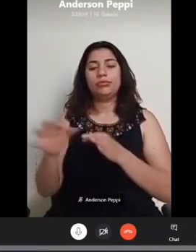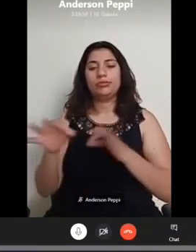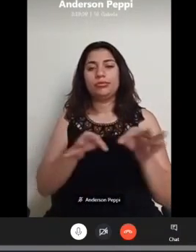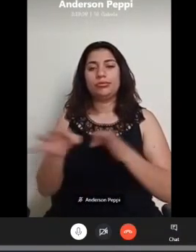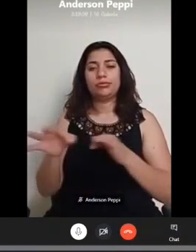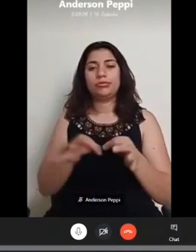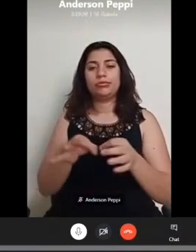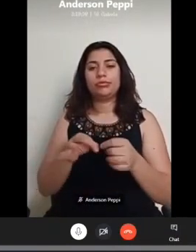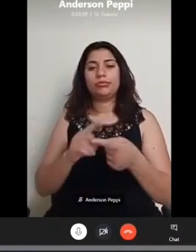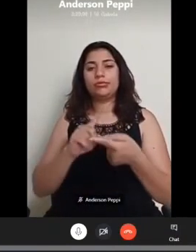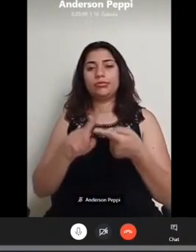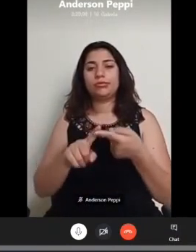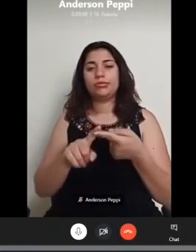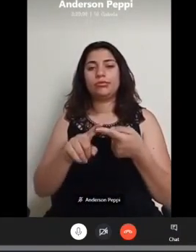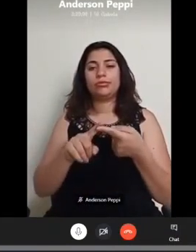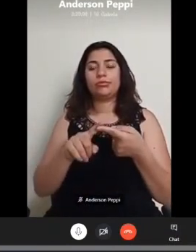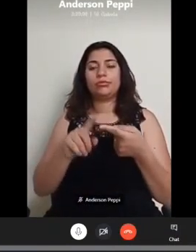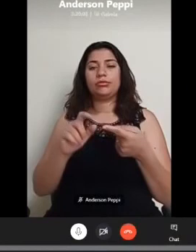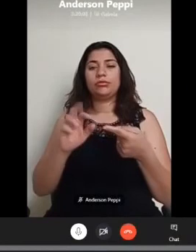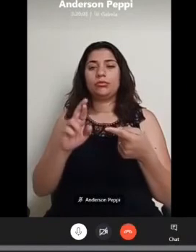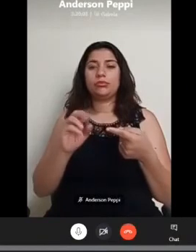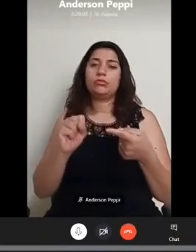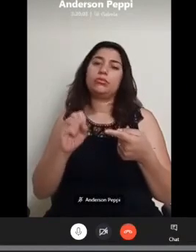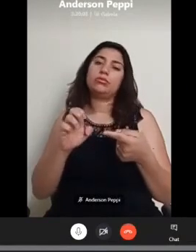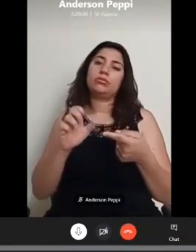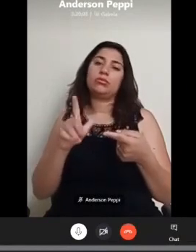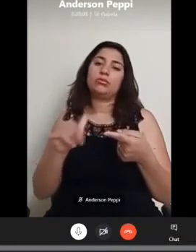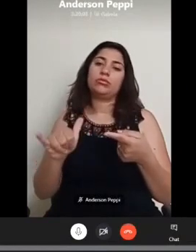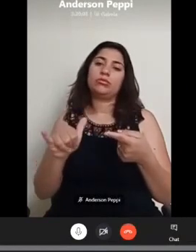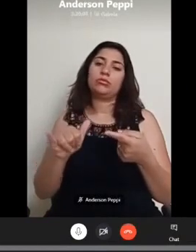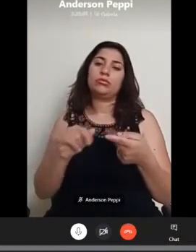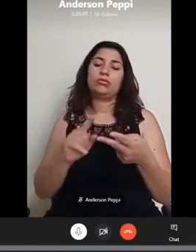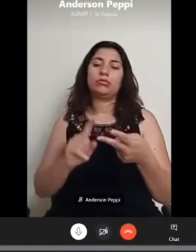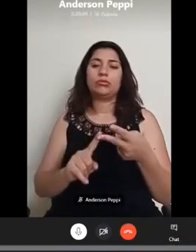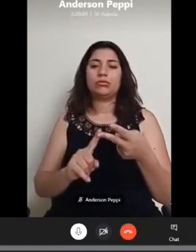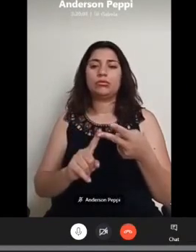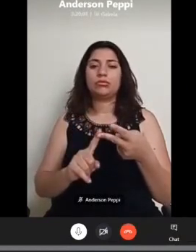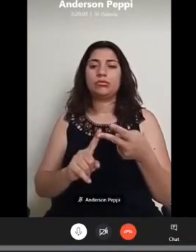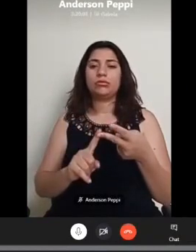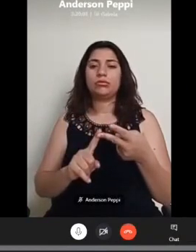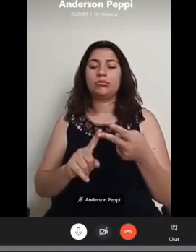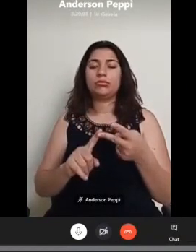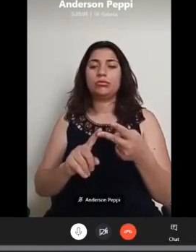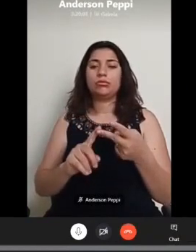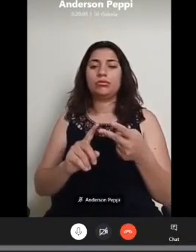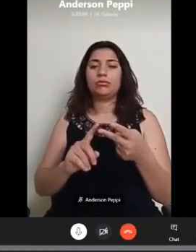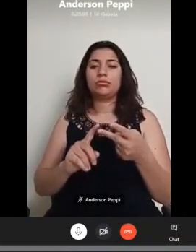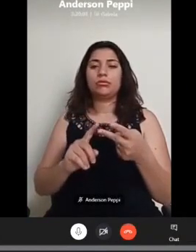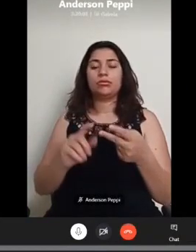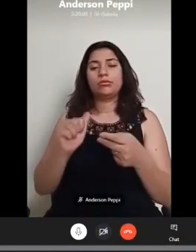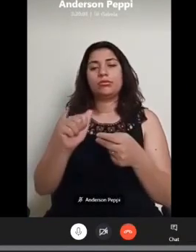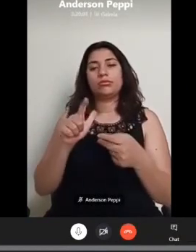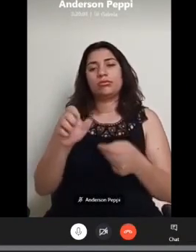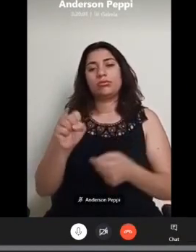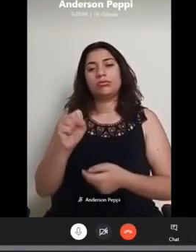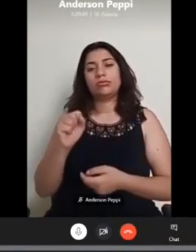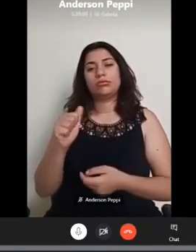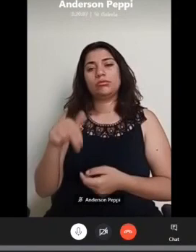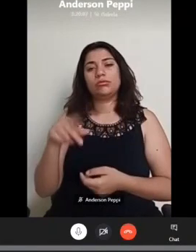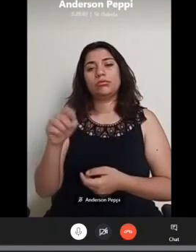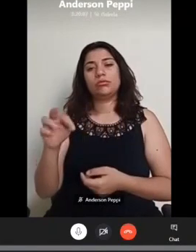relator vereadora Abelardo e como membro a vereadora Alessandra Lucchesi.